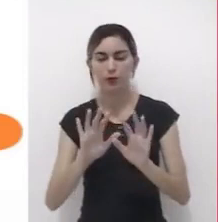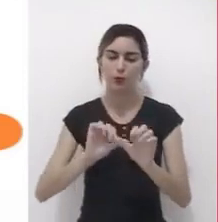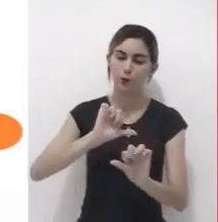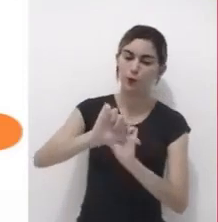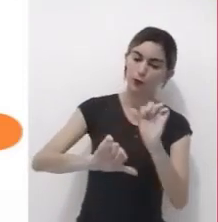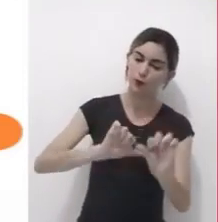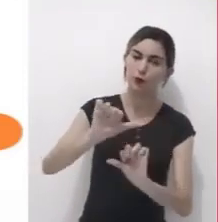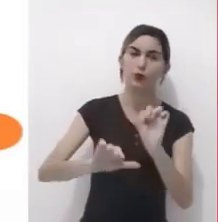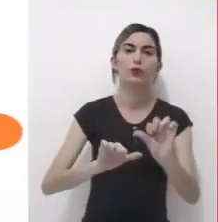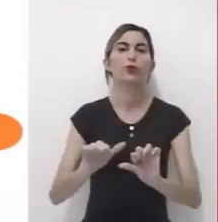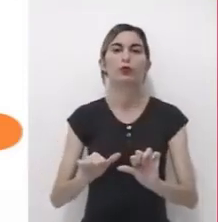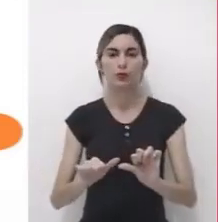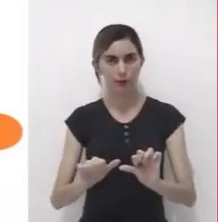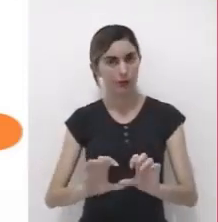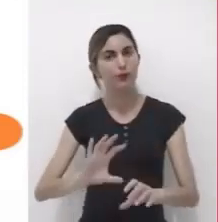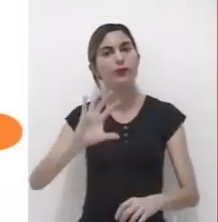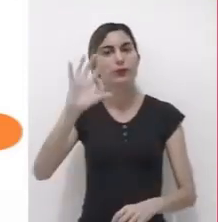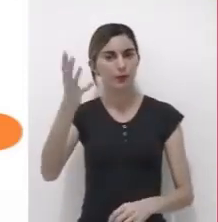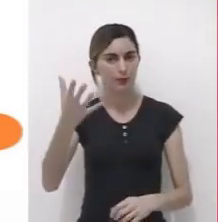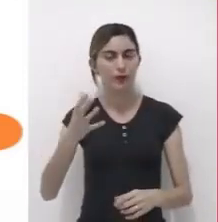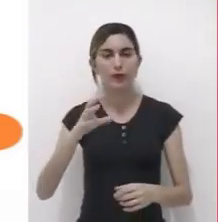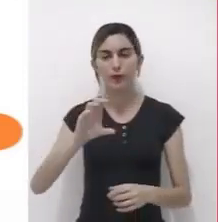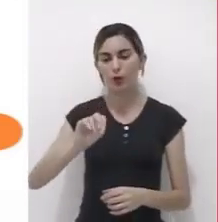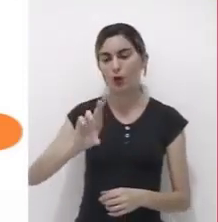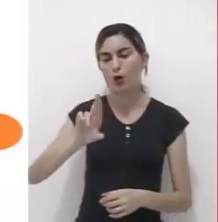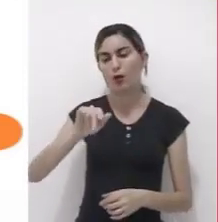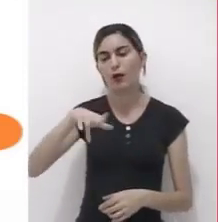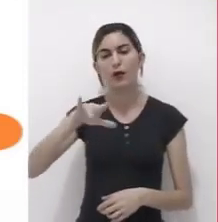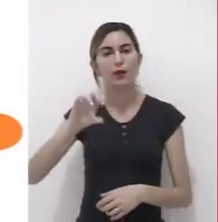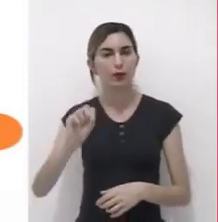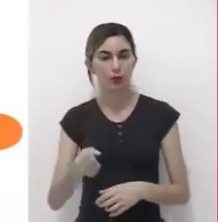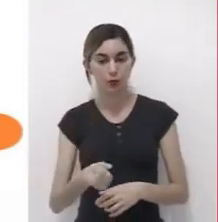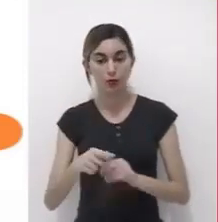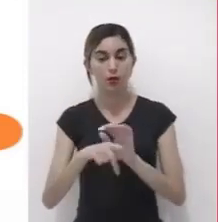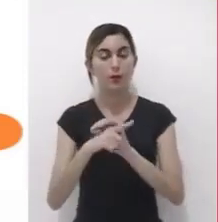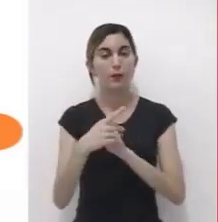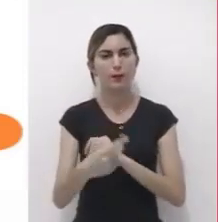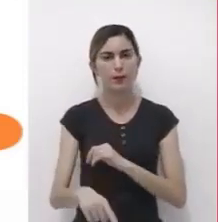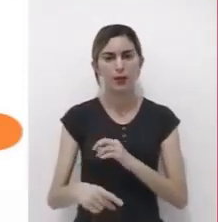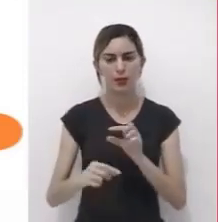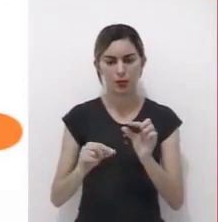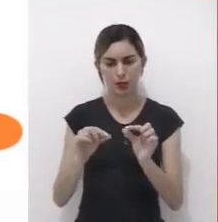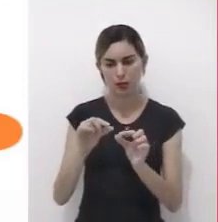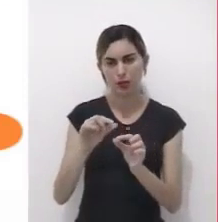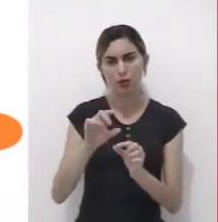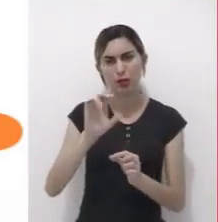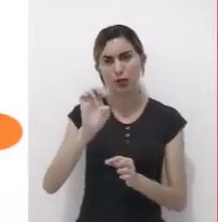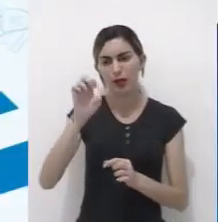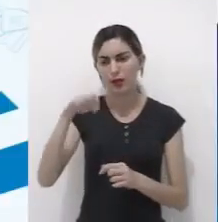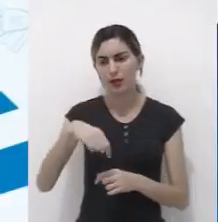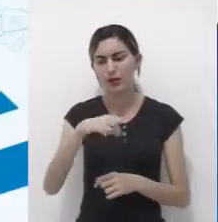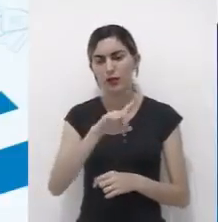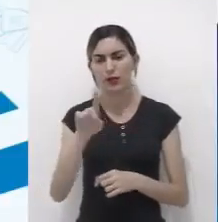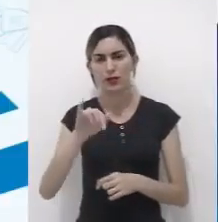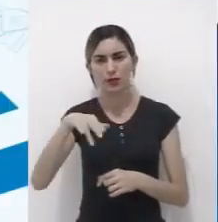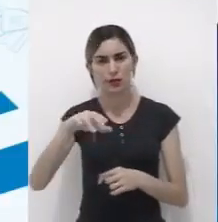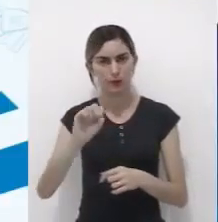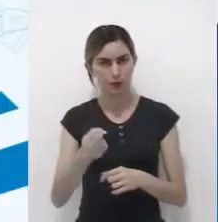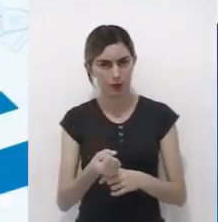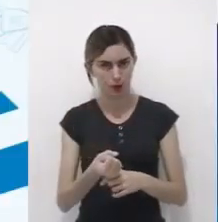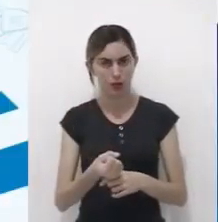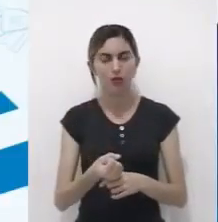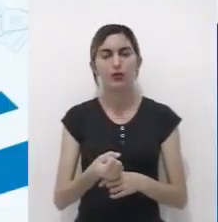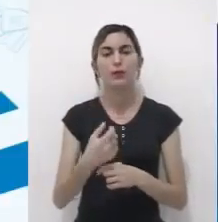Então, vai acontecer ali catalisadores orgânicos, que são enzimas digestórias. Então, essas